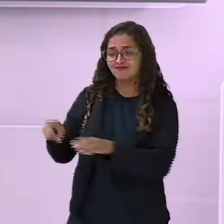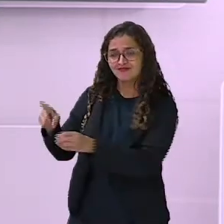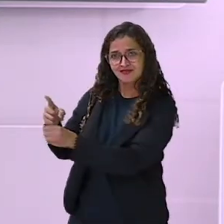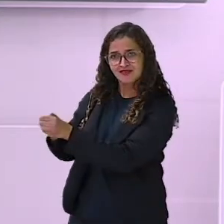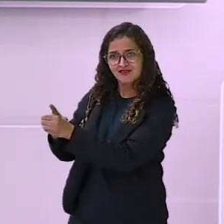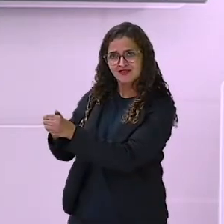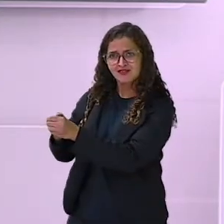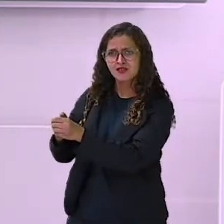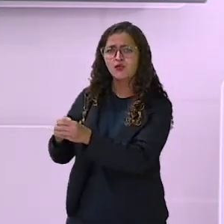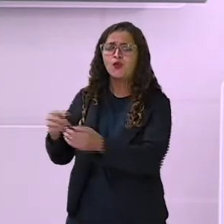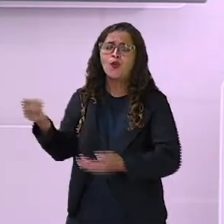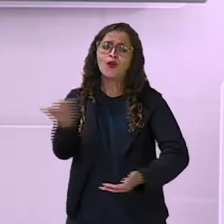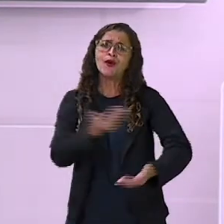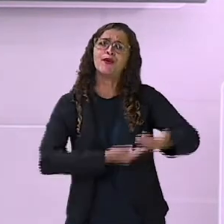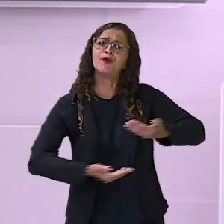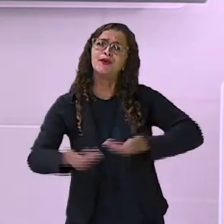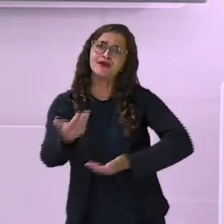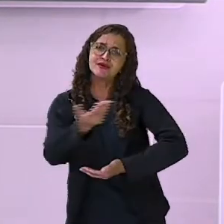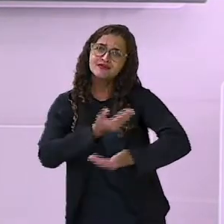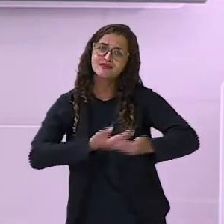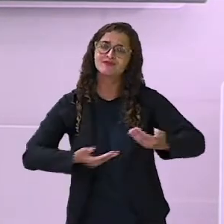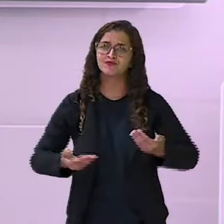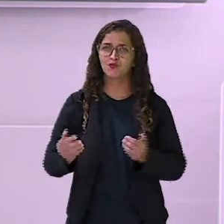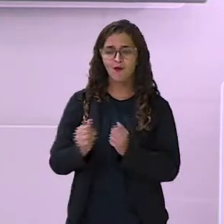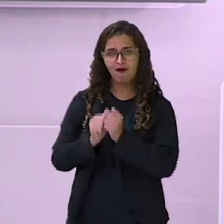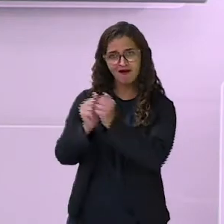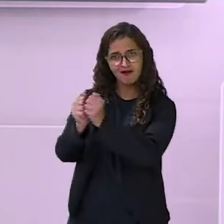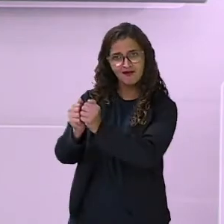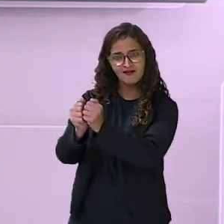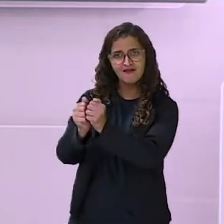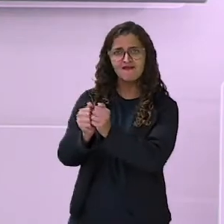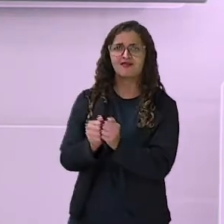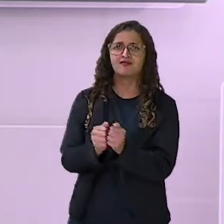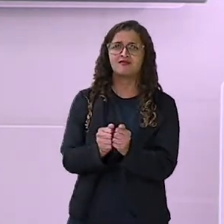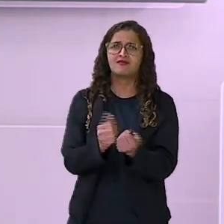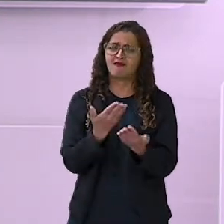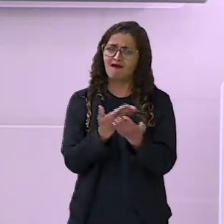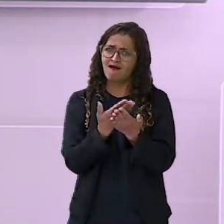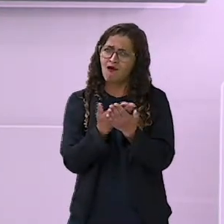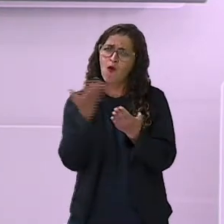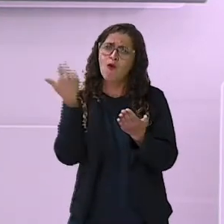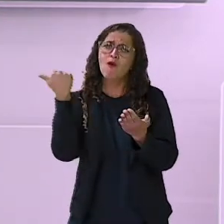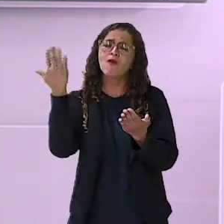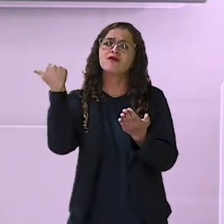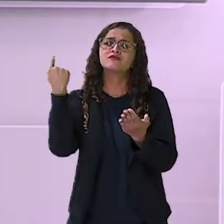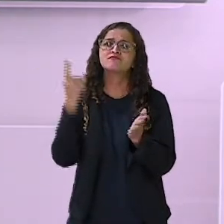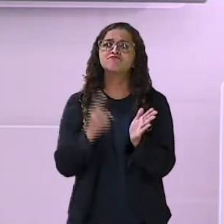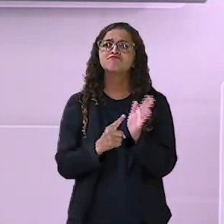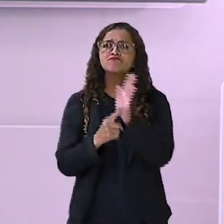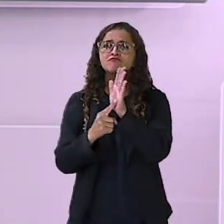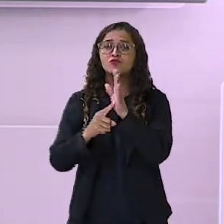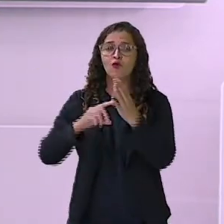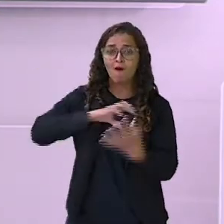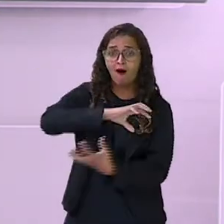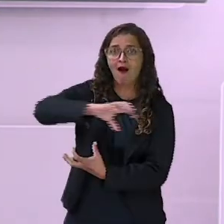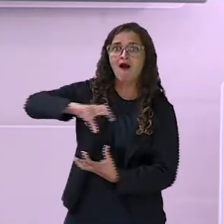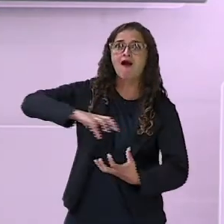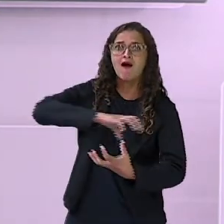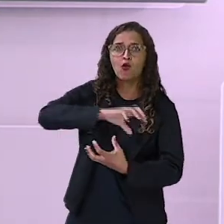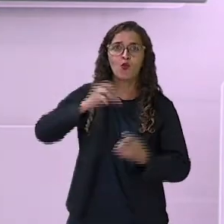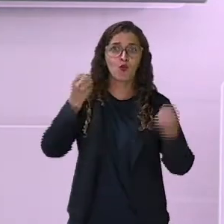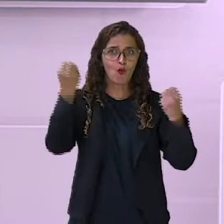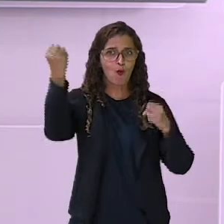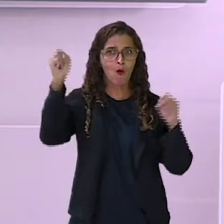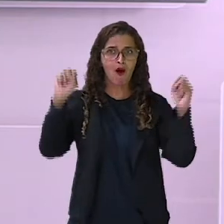e da cidade. Na última aula, nós falamos um pouquinho sobre algumas revoluções que